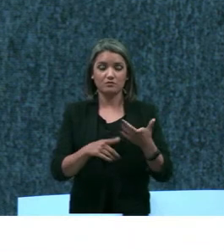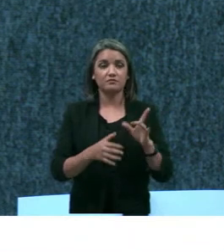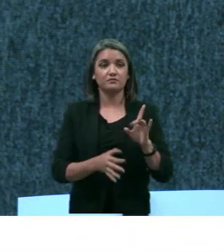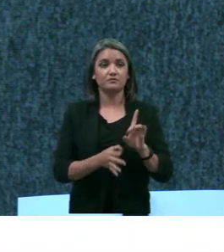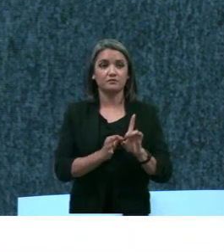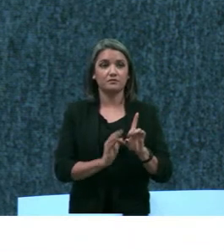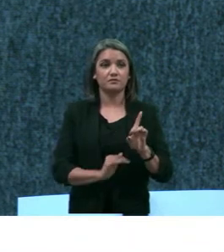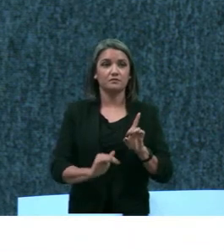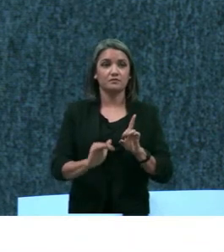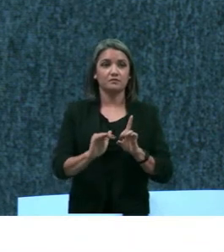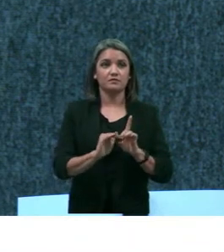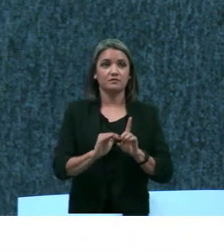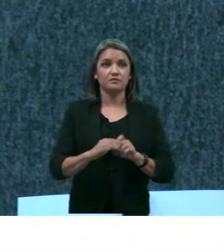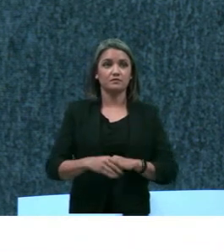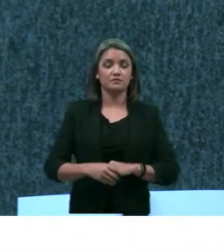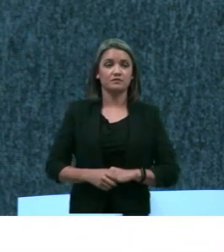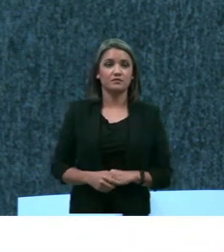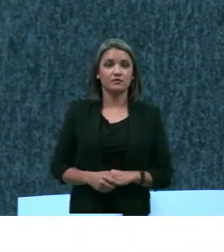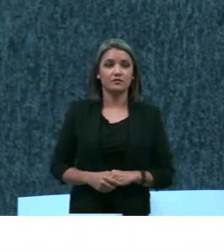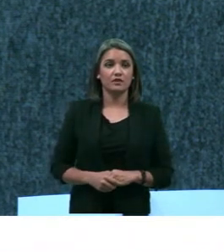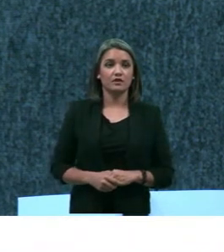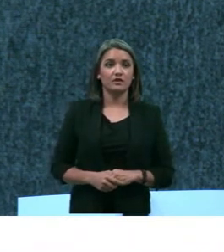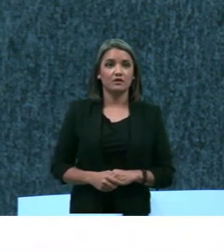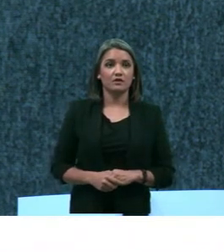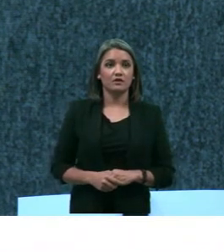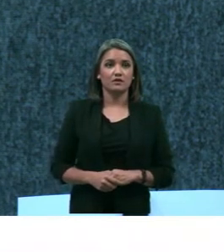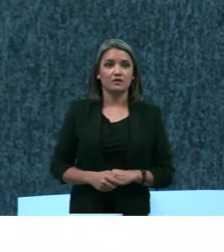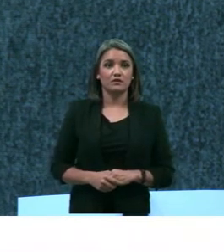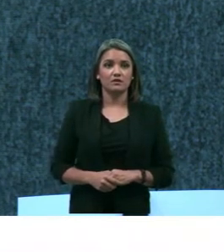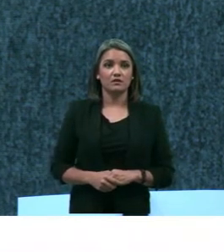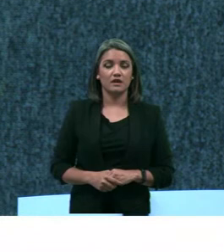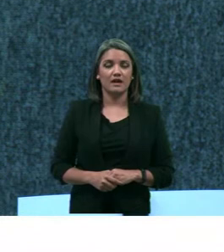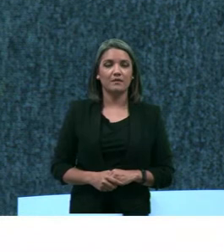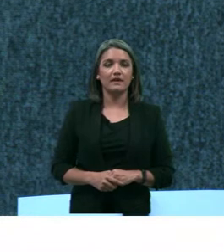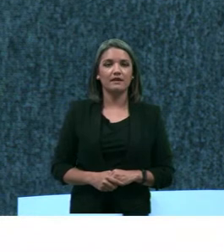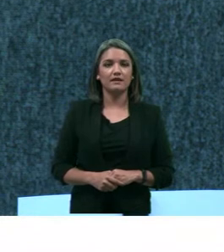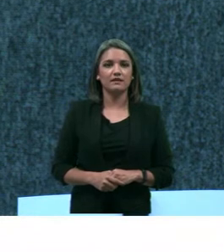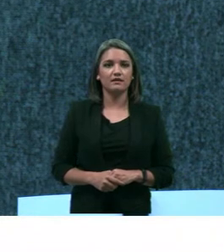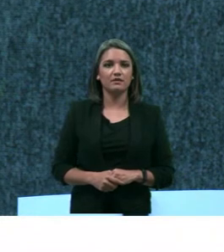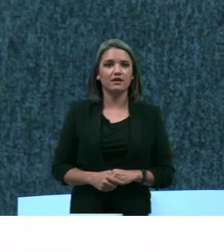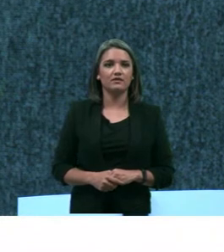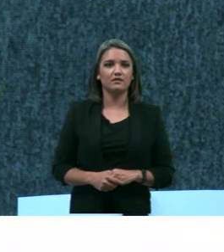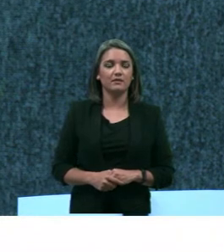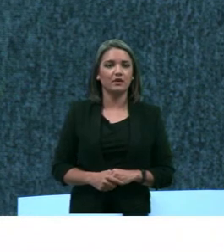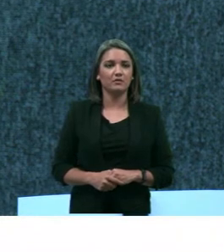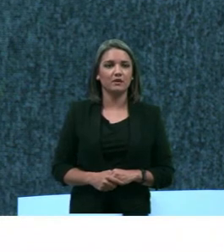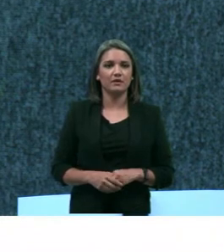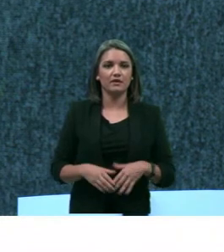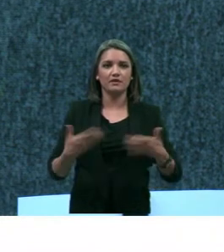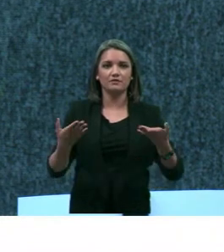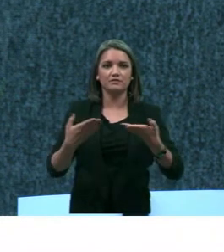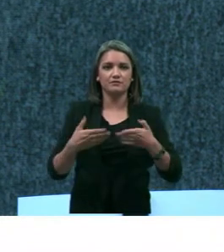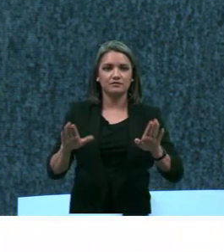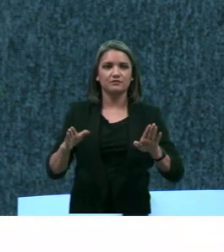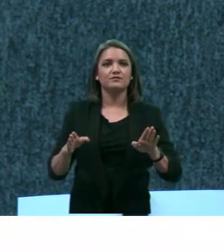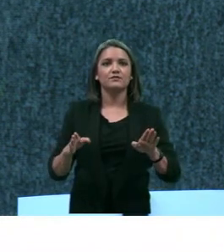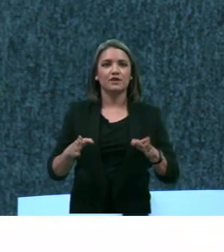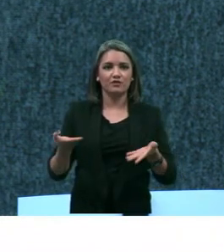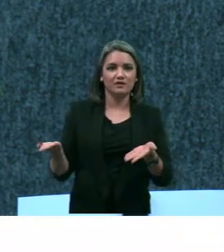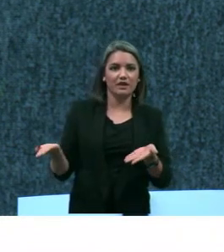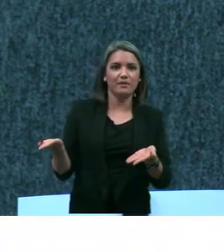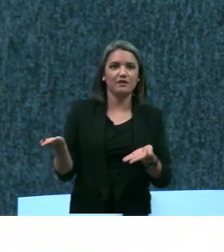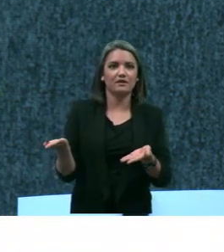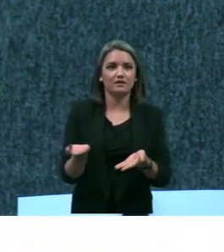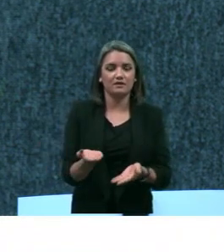desembargador, e pela abertura de processo administrativo